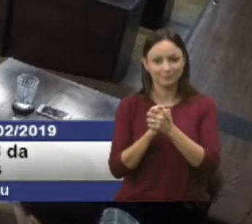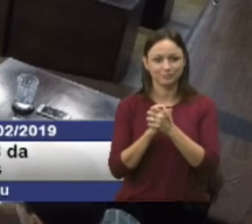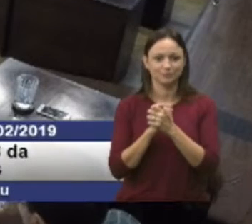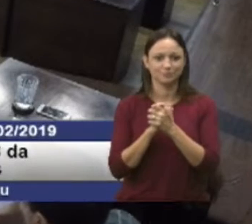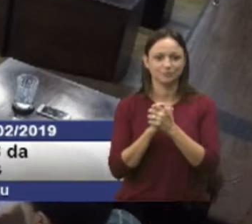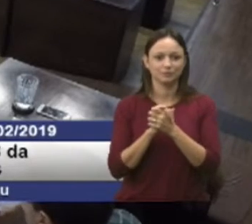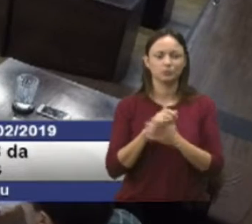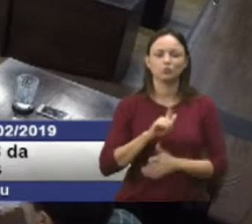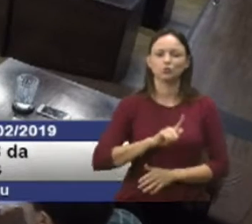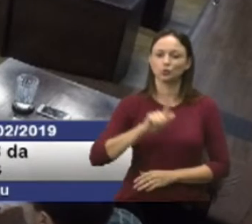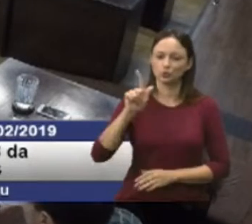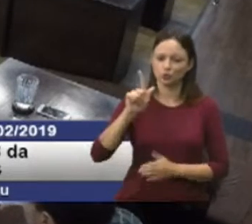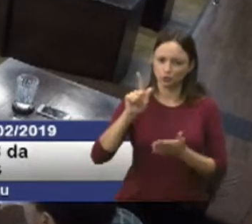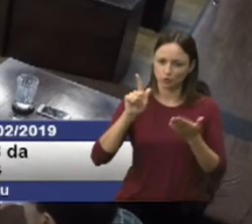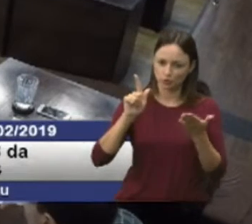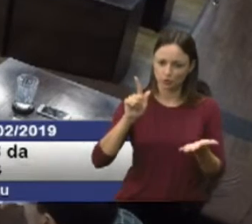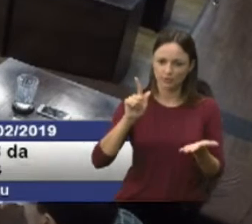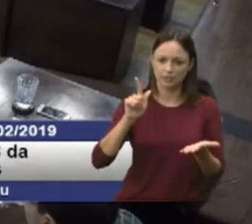o gerente,